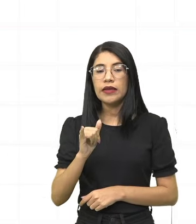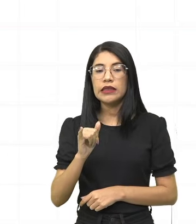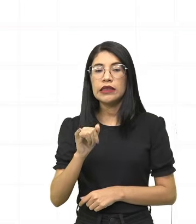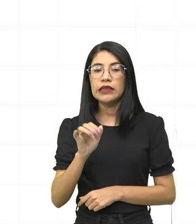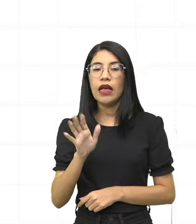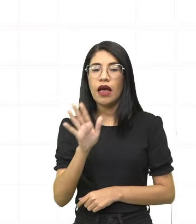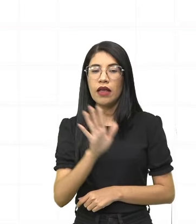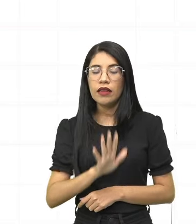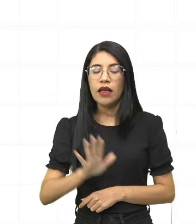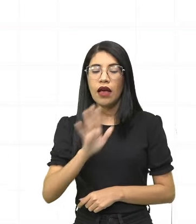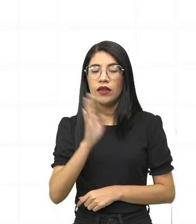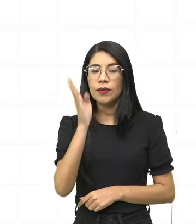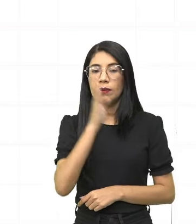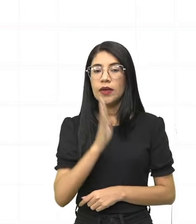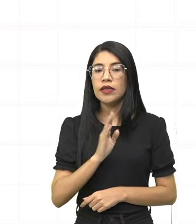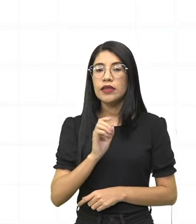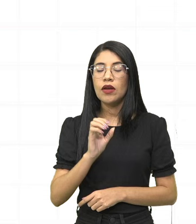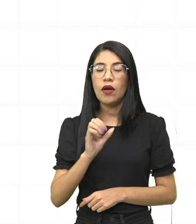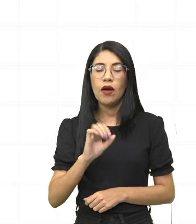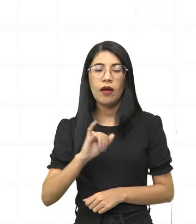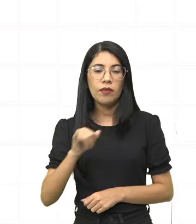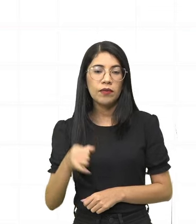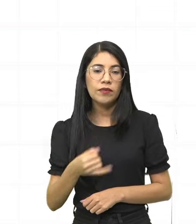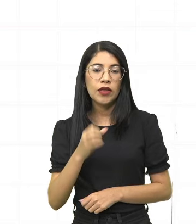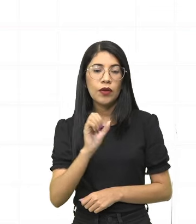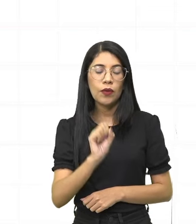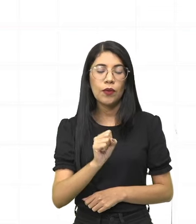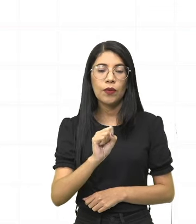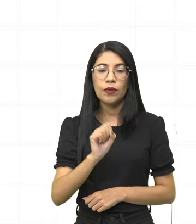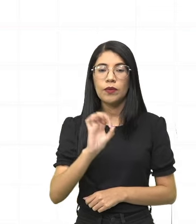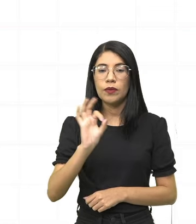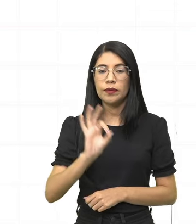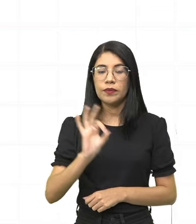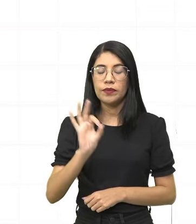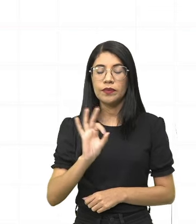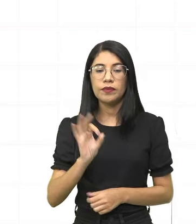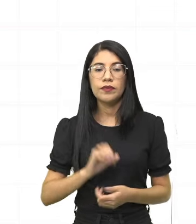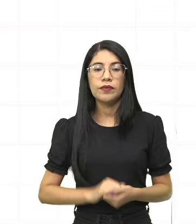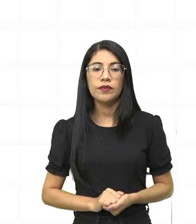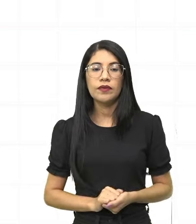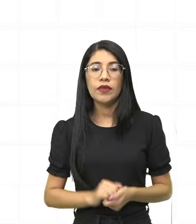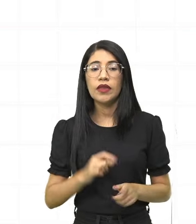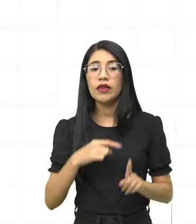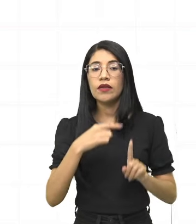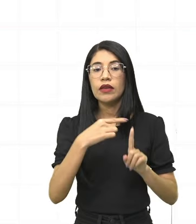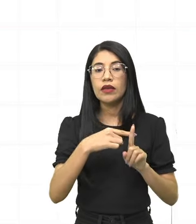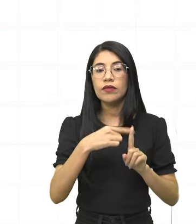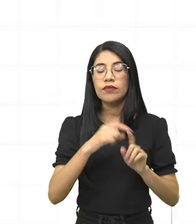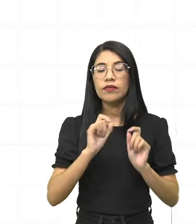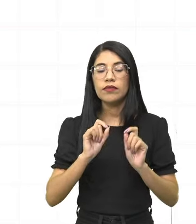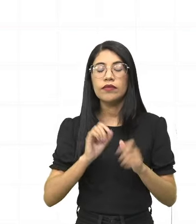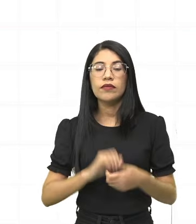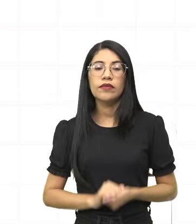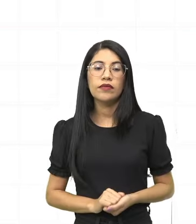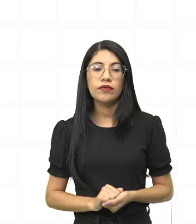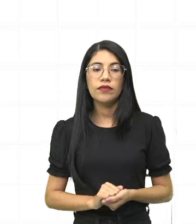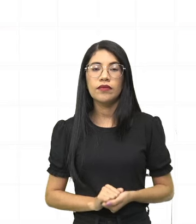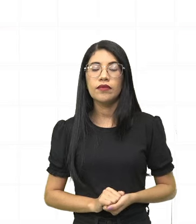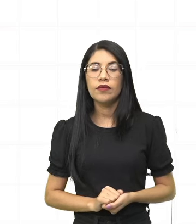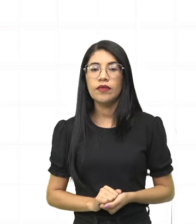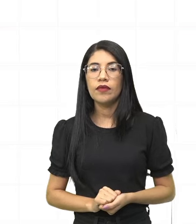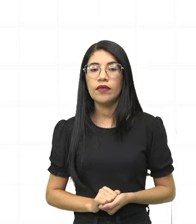do Brasil, a gente tem um aproveitamento de 8%. Vamos às vantagens? Aí nós temos